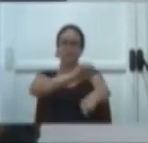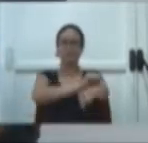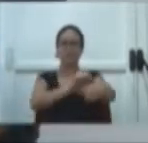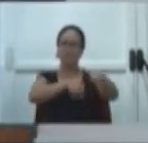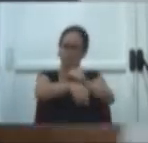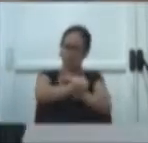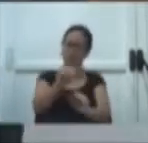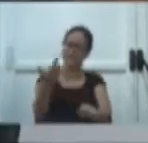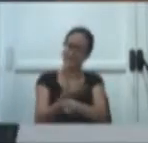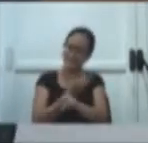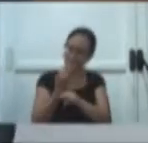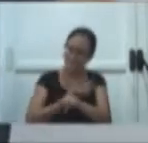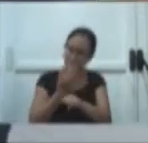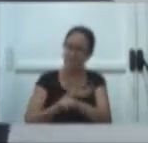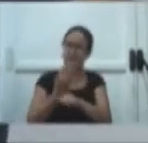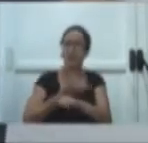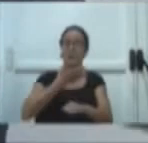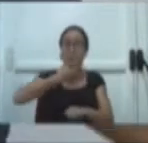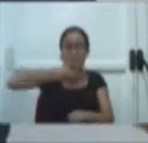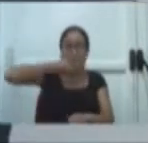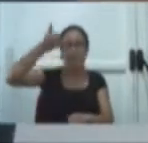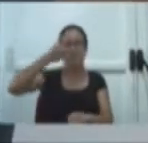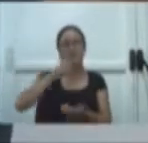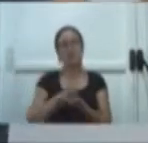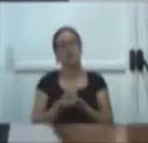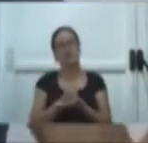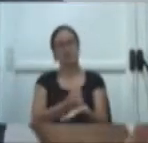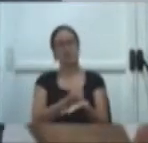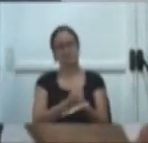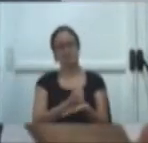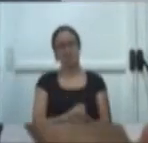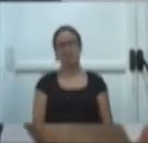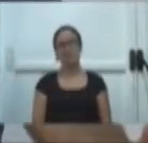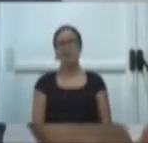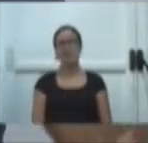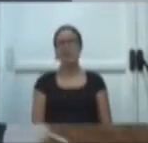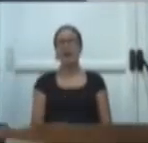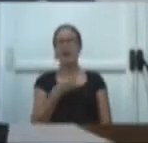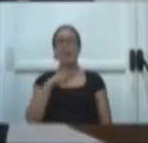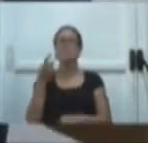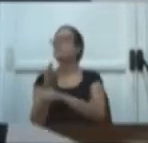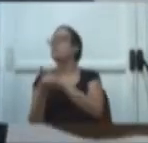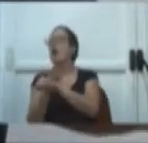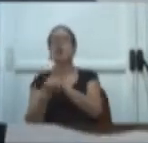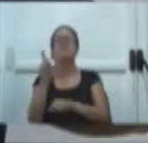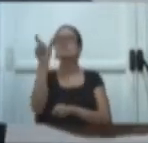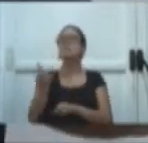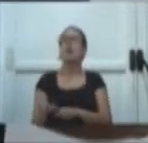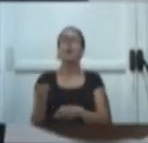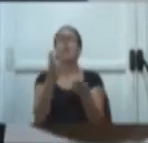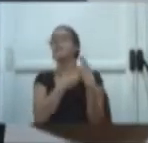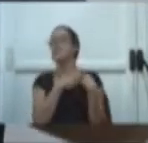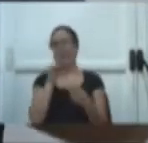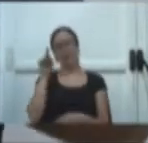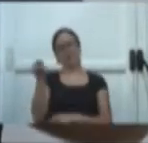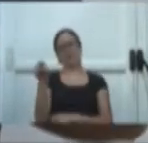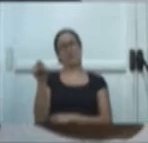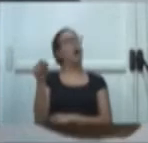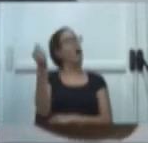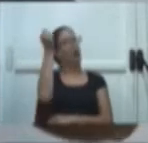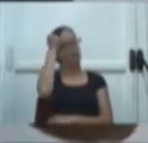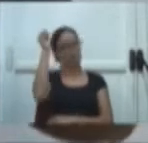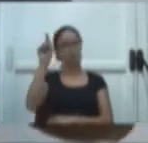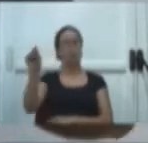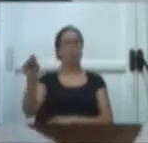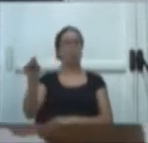nós, e ao invés de ficar tentando achar um culpado por esta epidemia, vamos trazer para nós a responsabilidade de